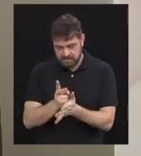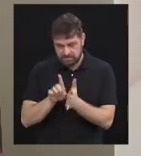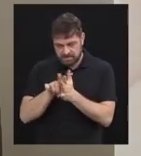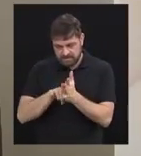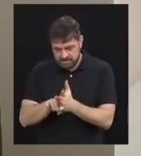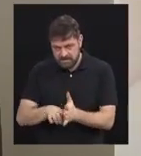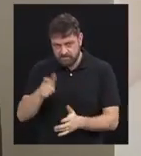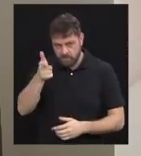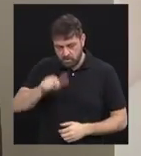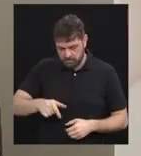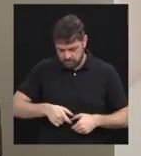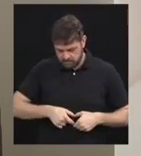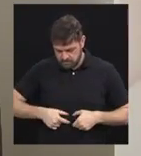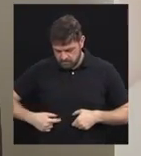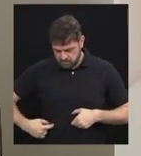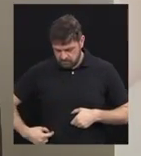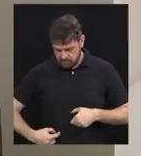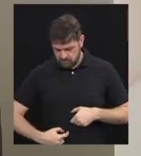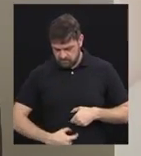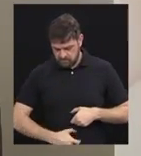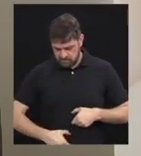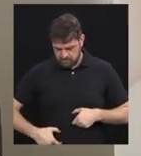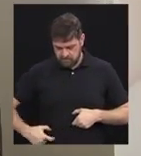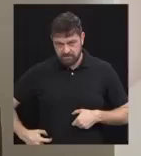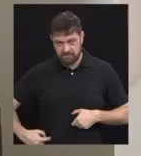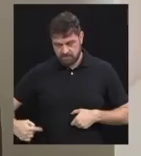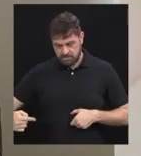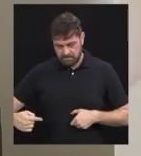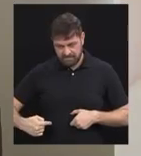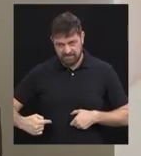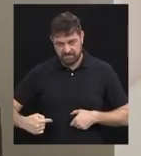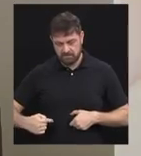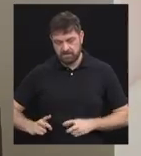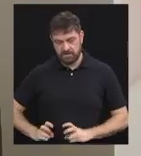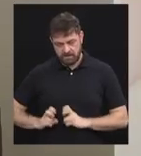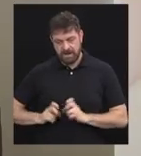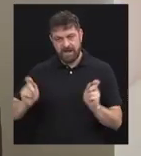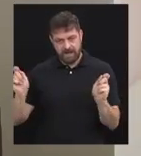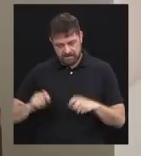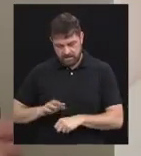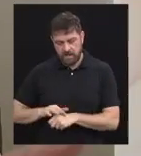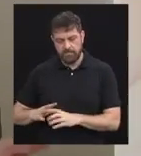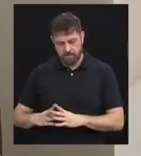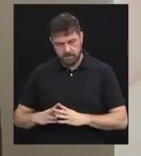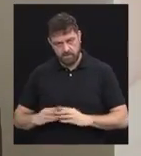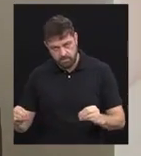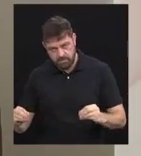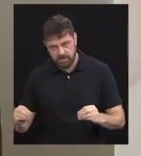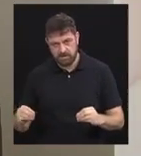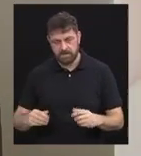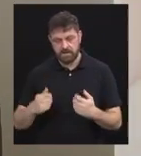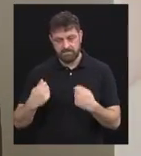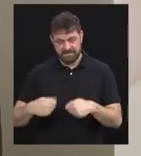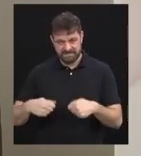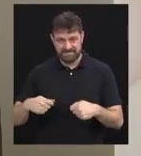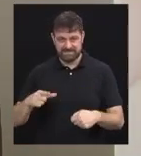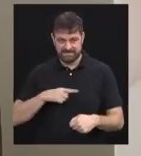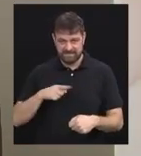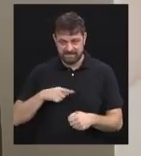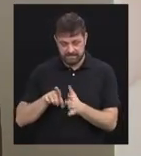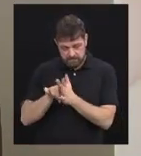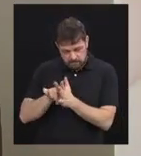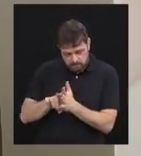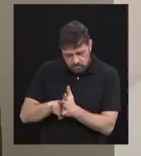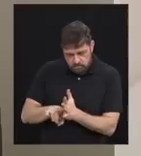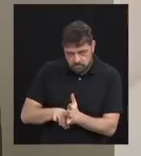O câncer de cólon é um câncer extremamente curável também, porém com essa determinação de